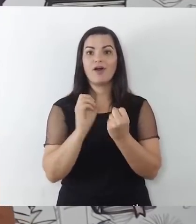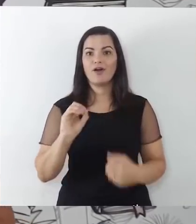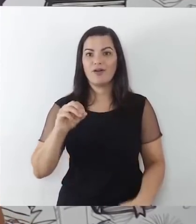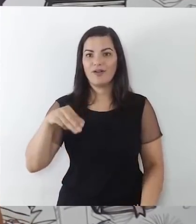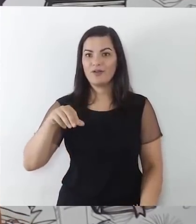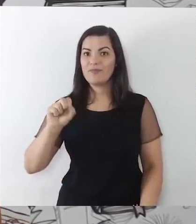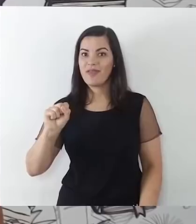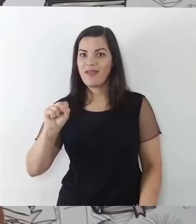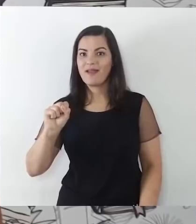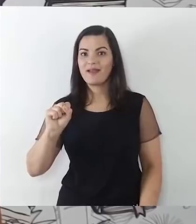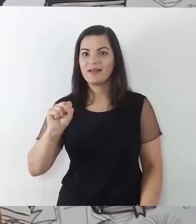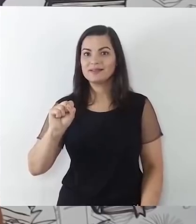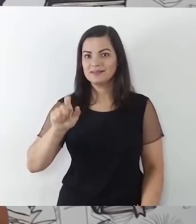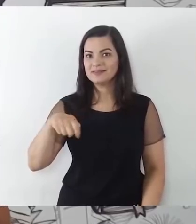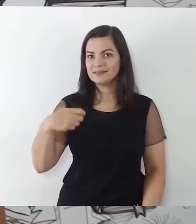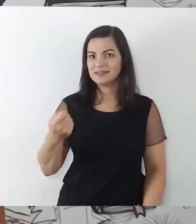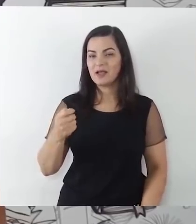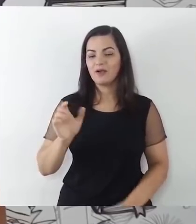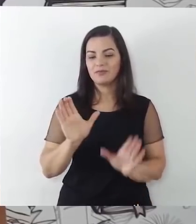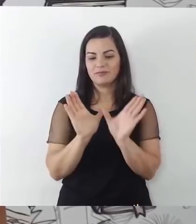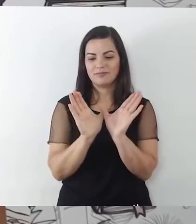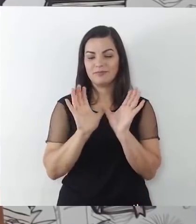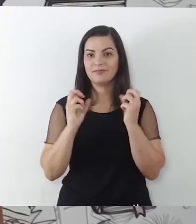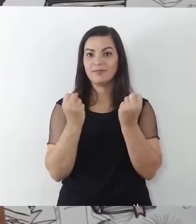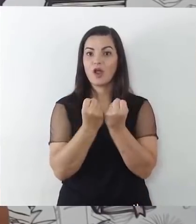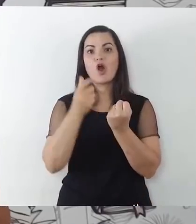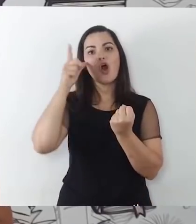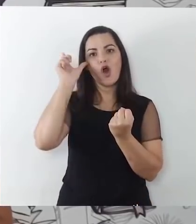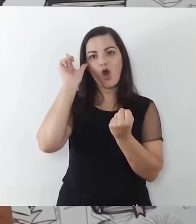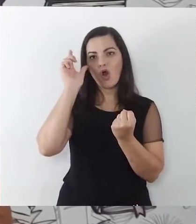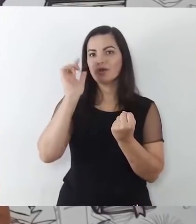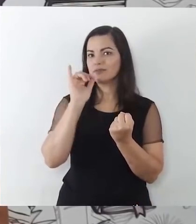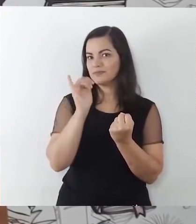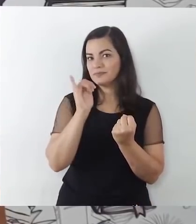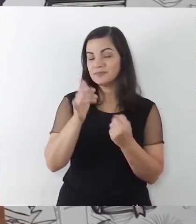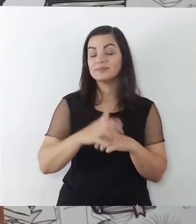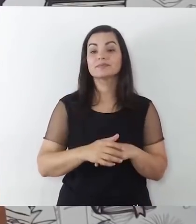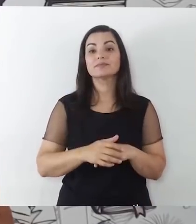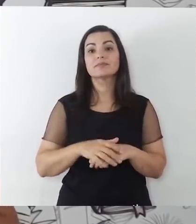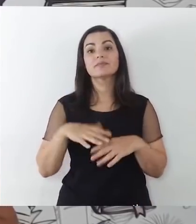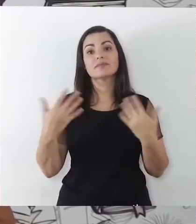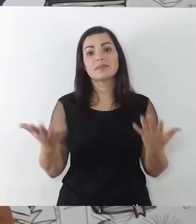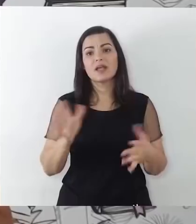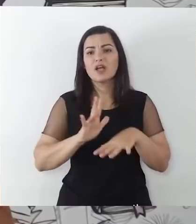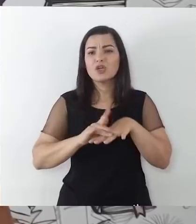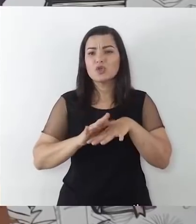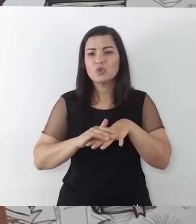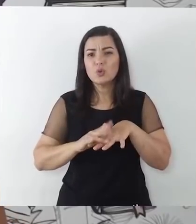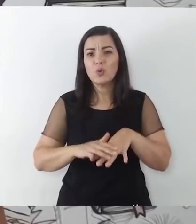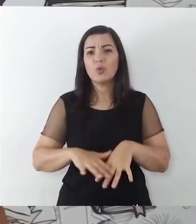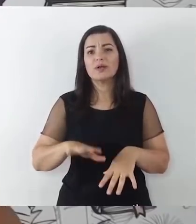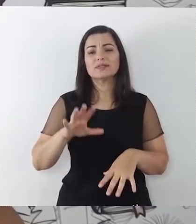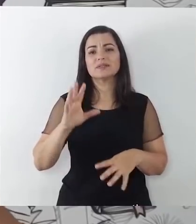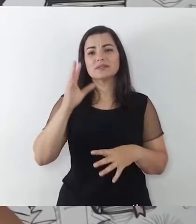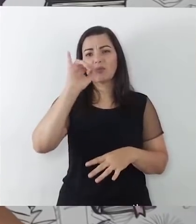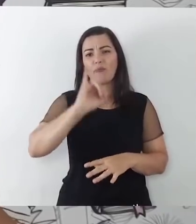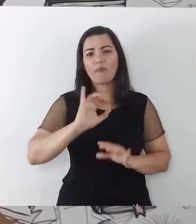nutrientes essenciais para que nós possamos crescer e nos desenvolver. Então, uma